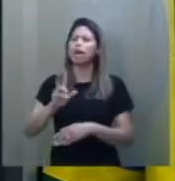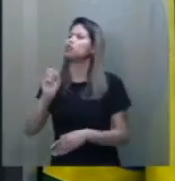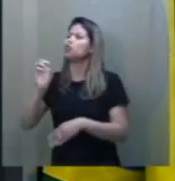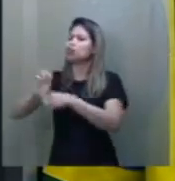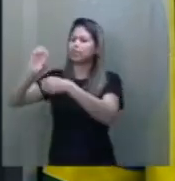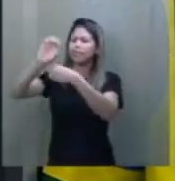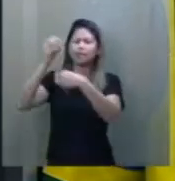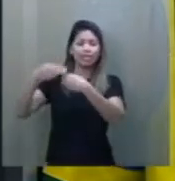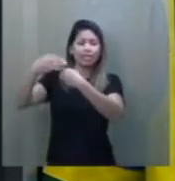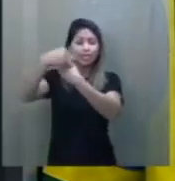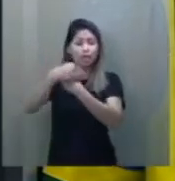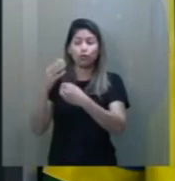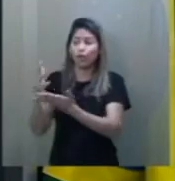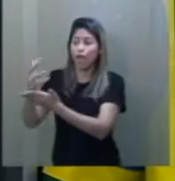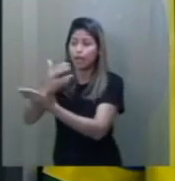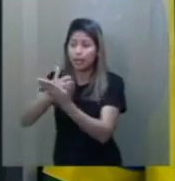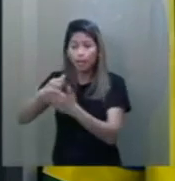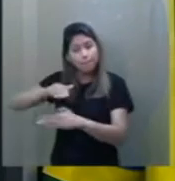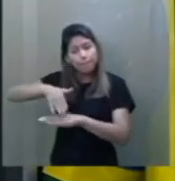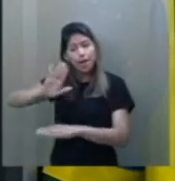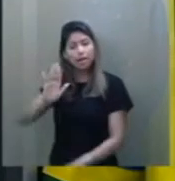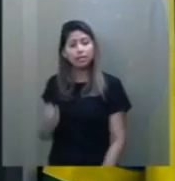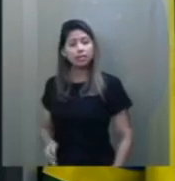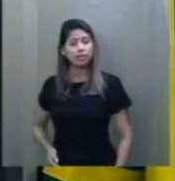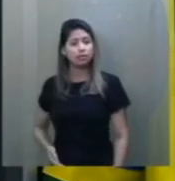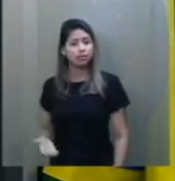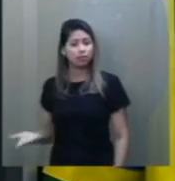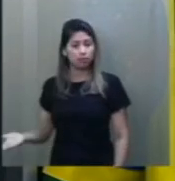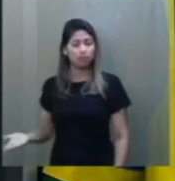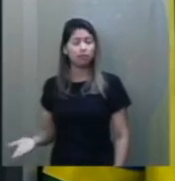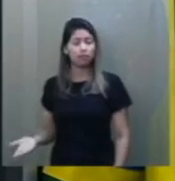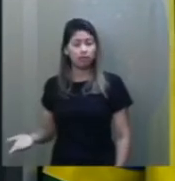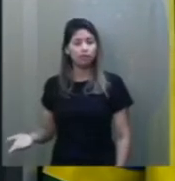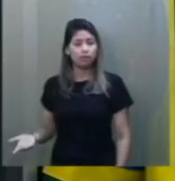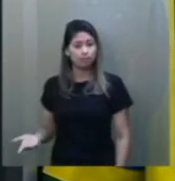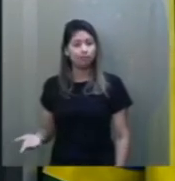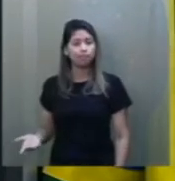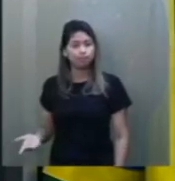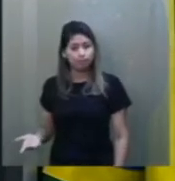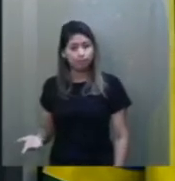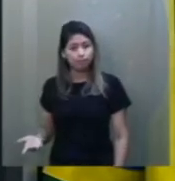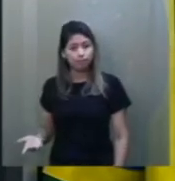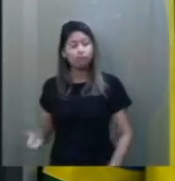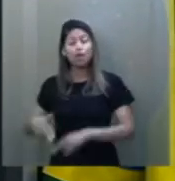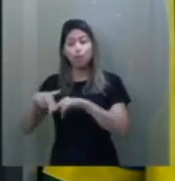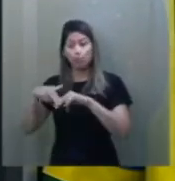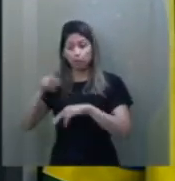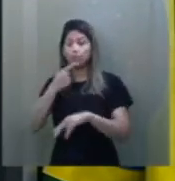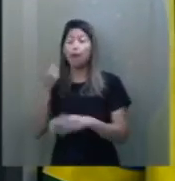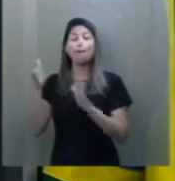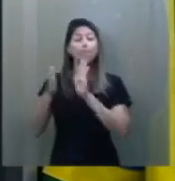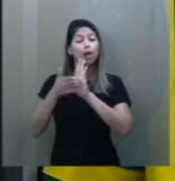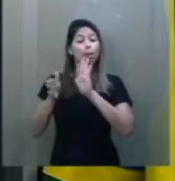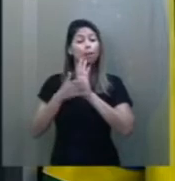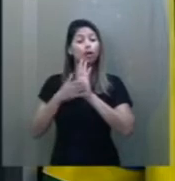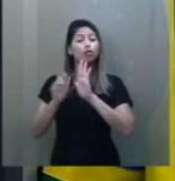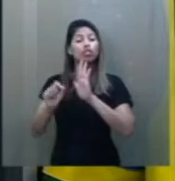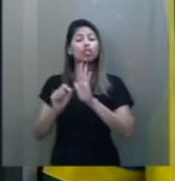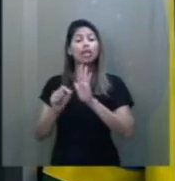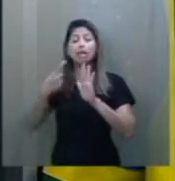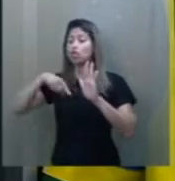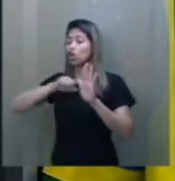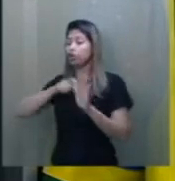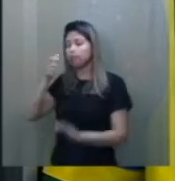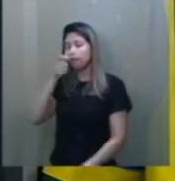mais, por outras vias. Então, essa é uma proposta que nos